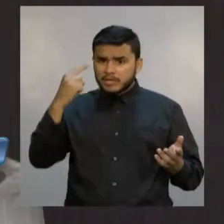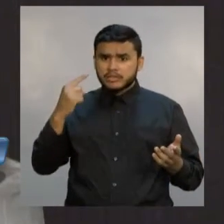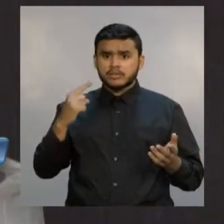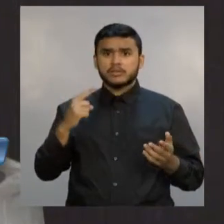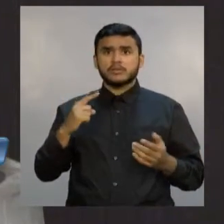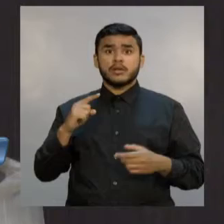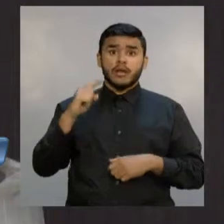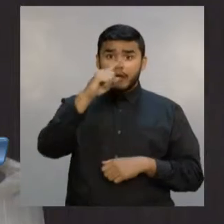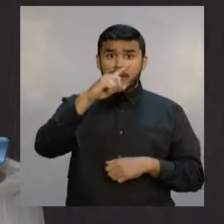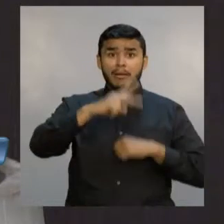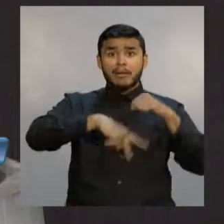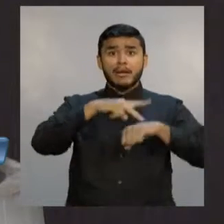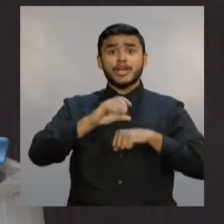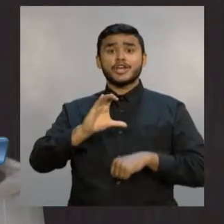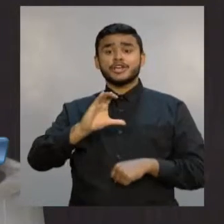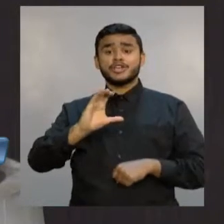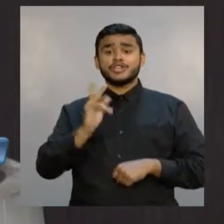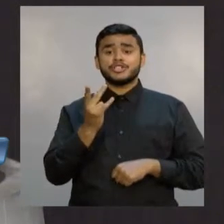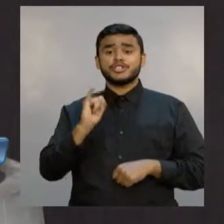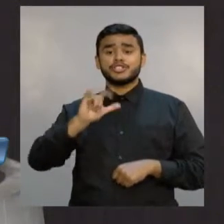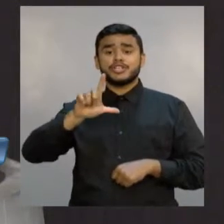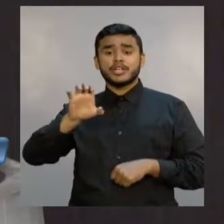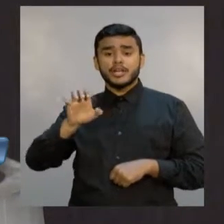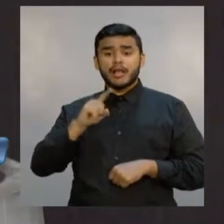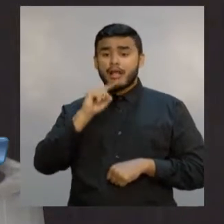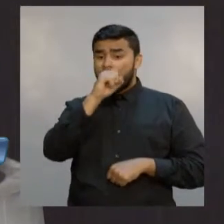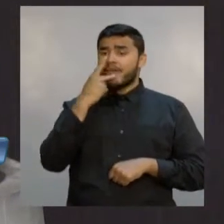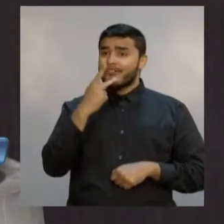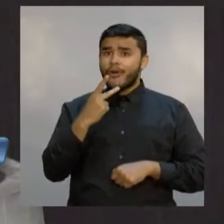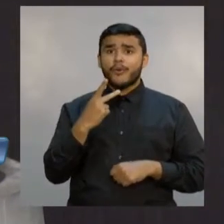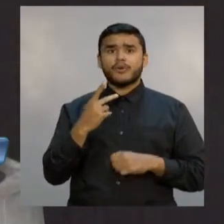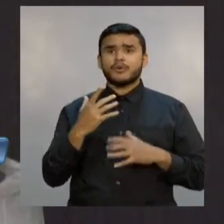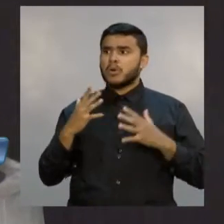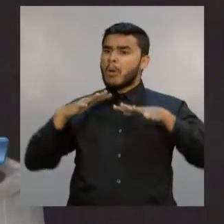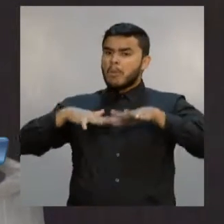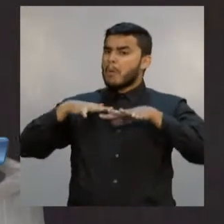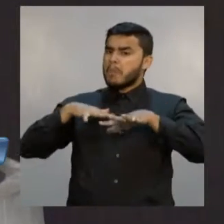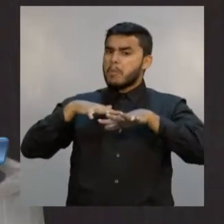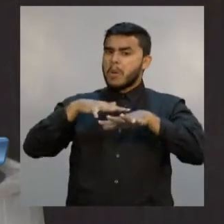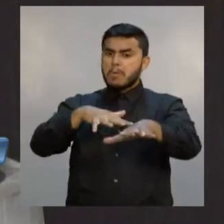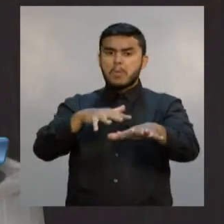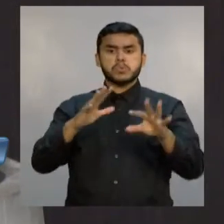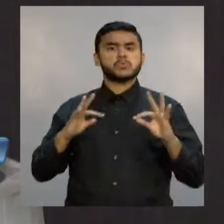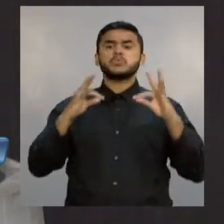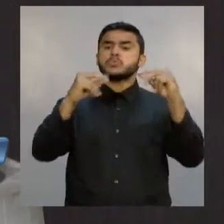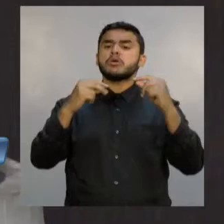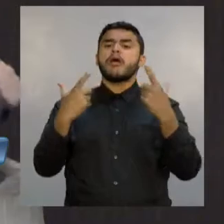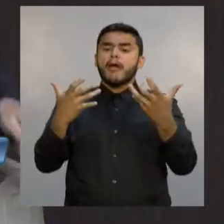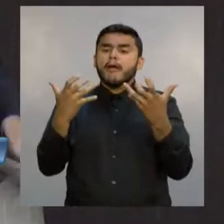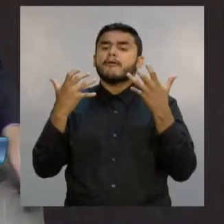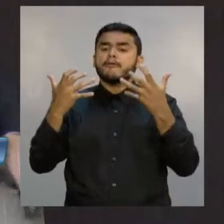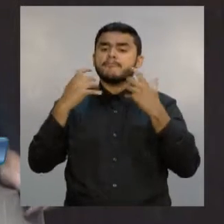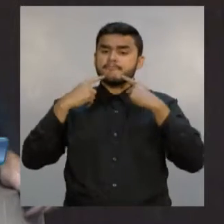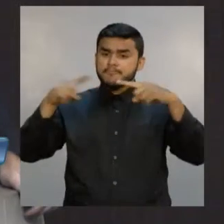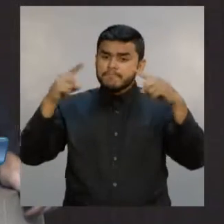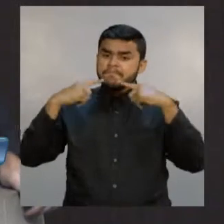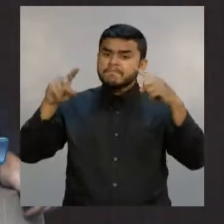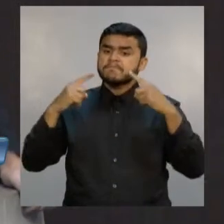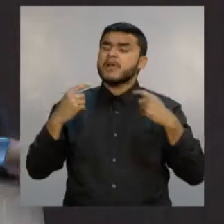no Chile, que ocuparam as ruas de Santiago, de todo o Chile, dizendo que queriam